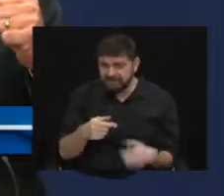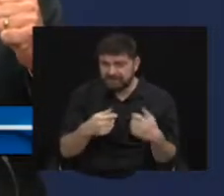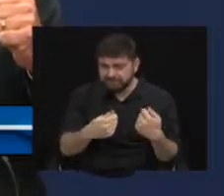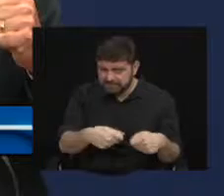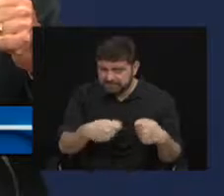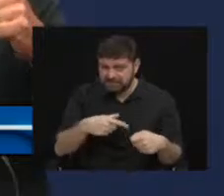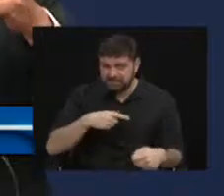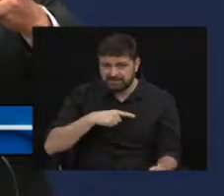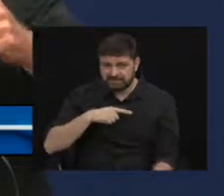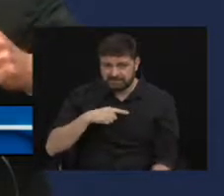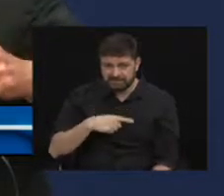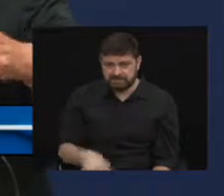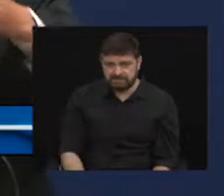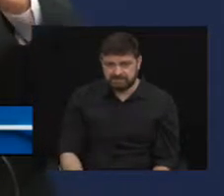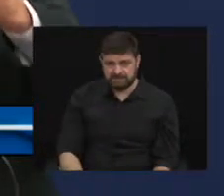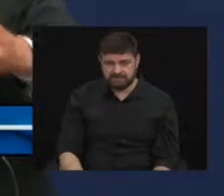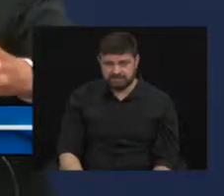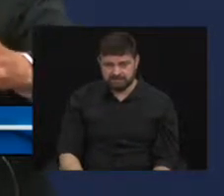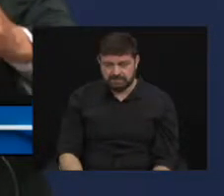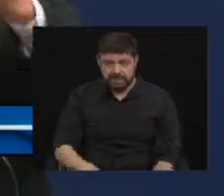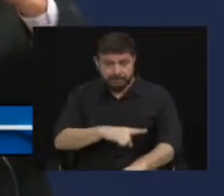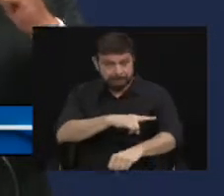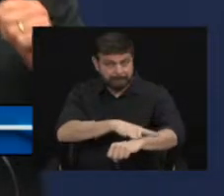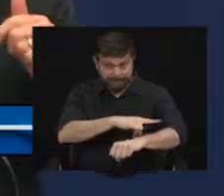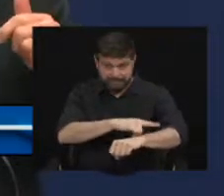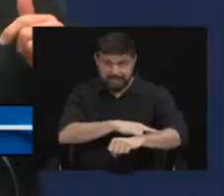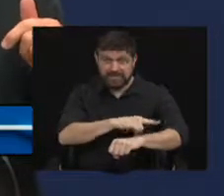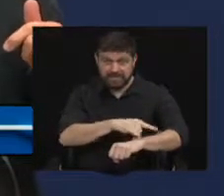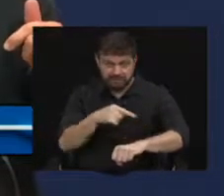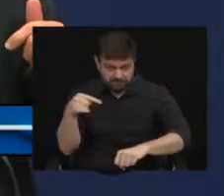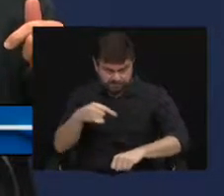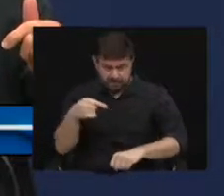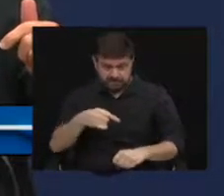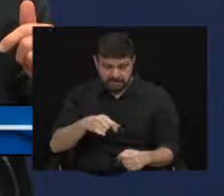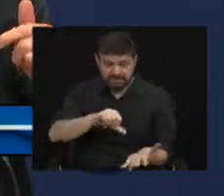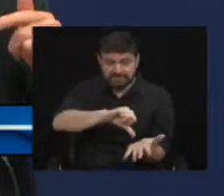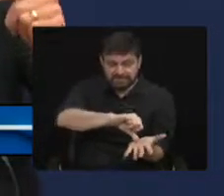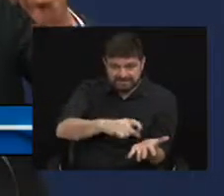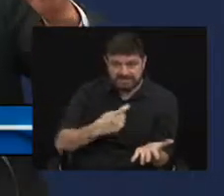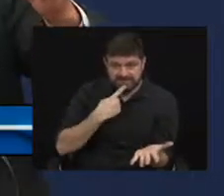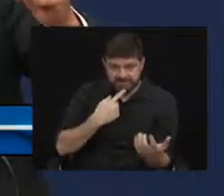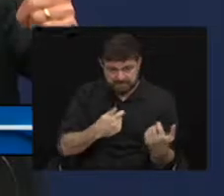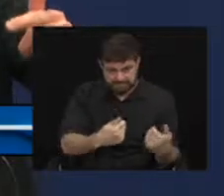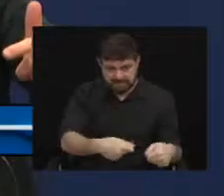Agora, é verdade que nós temos que fazer opções.